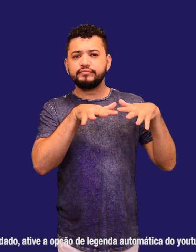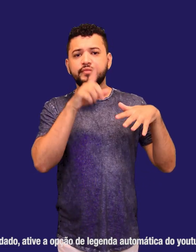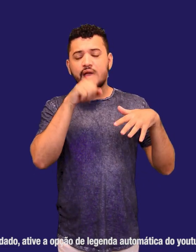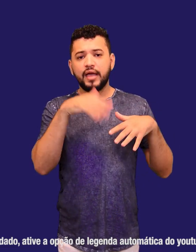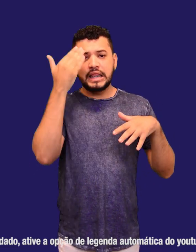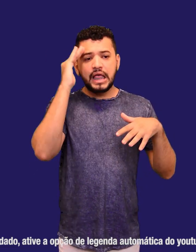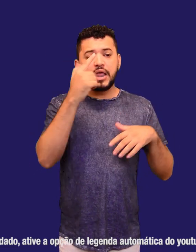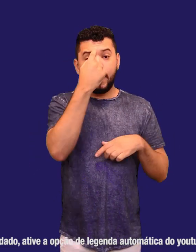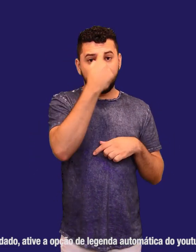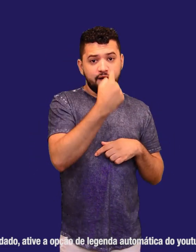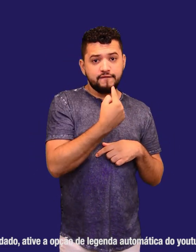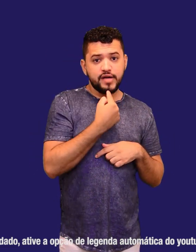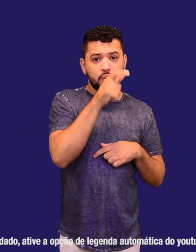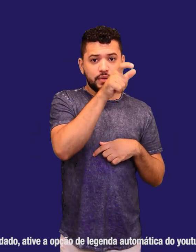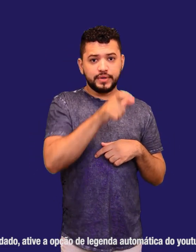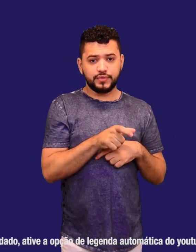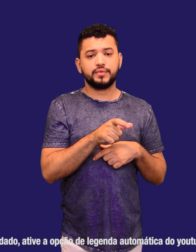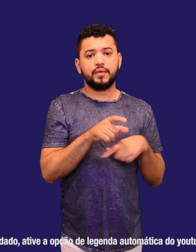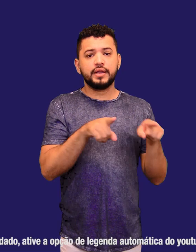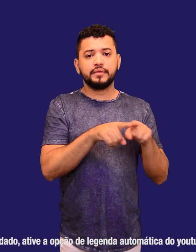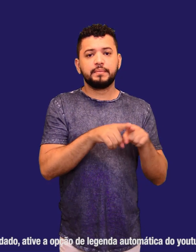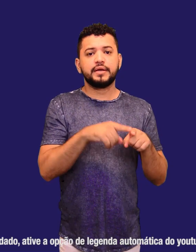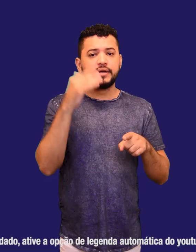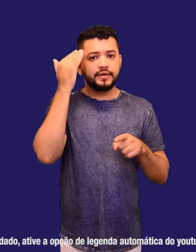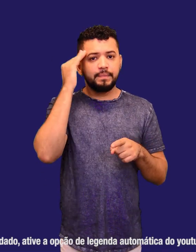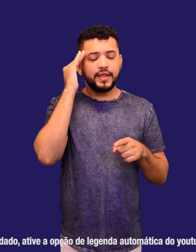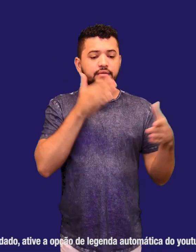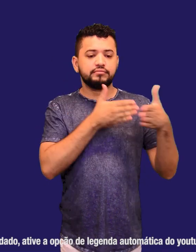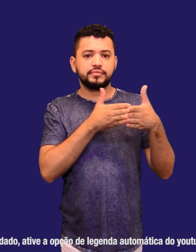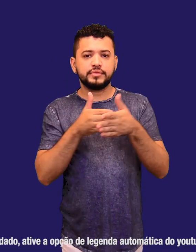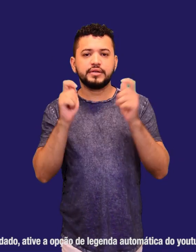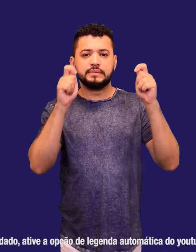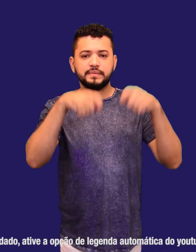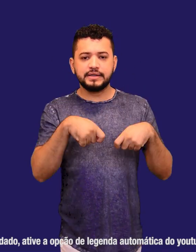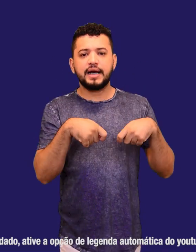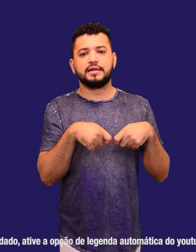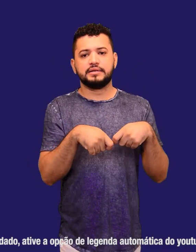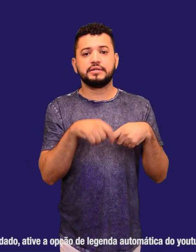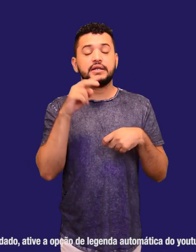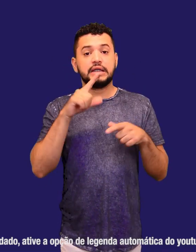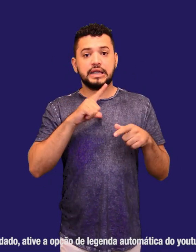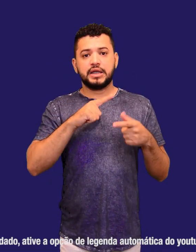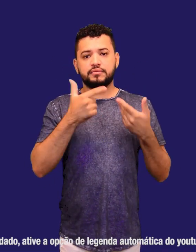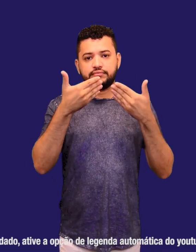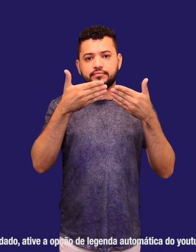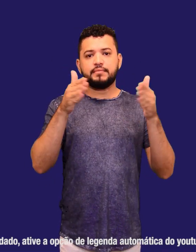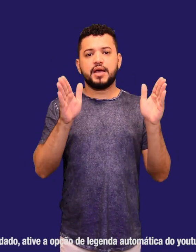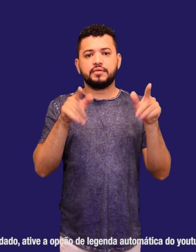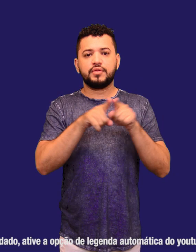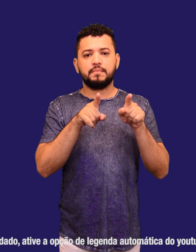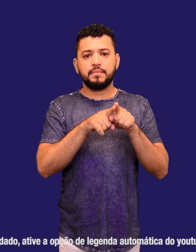é o perfil desse candidato, entender quais são as restrições e as possibilidades e estar aberto ali para poder entender que ele